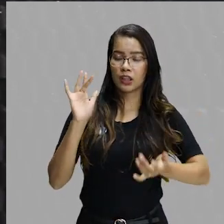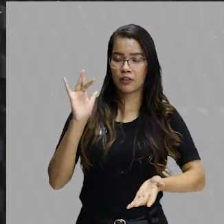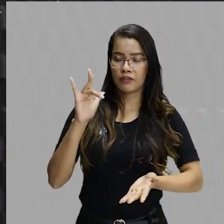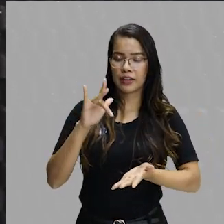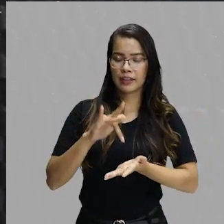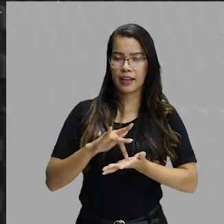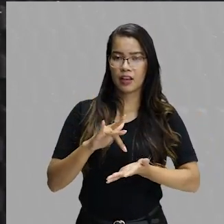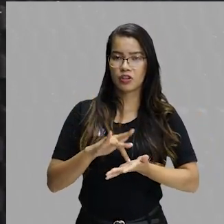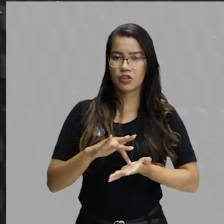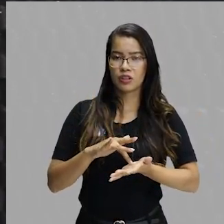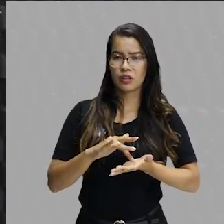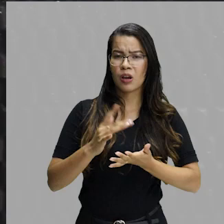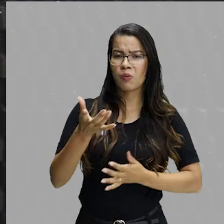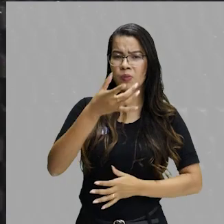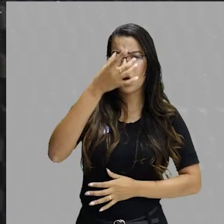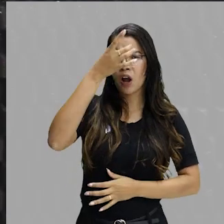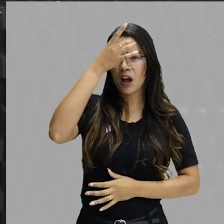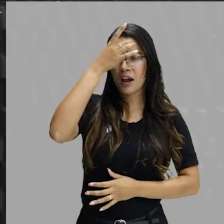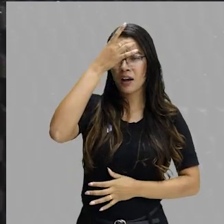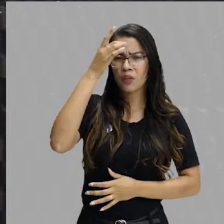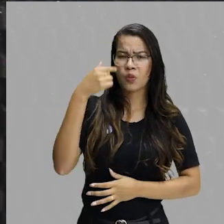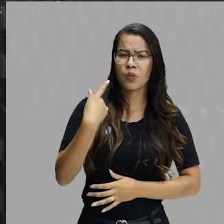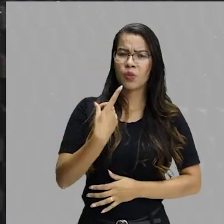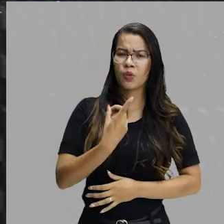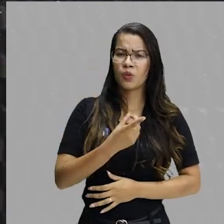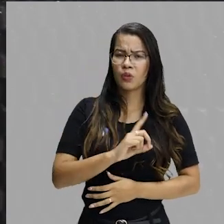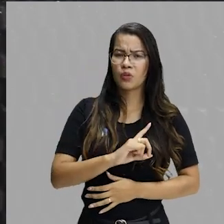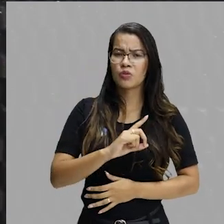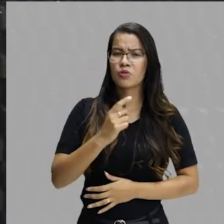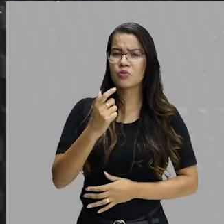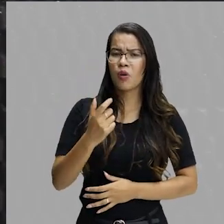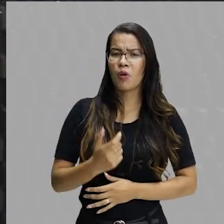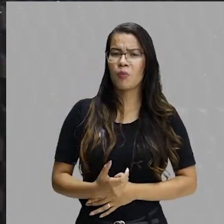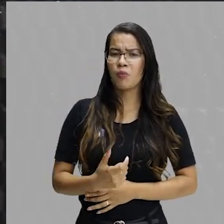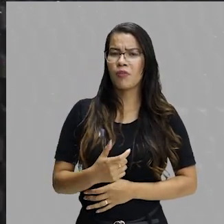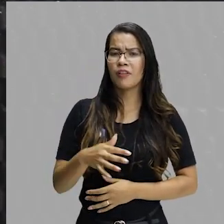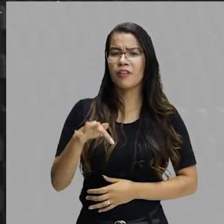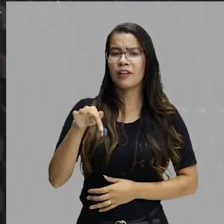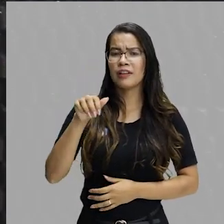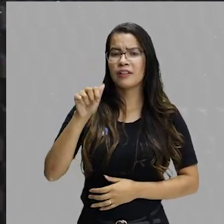inconscientemente todos nós somos fascistas. Que coisa, né? A primeira vez que eu